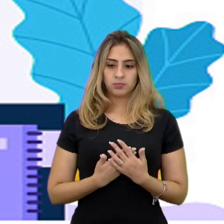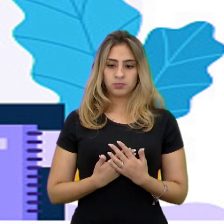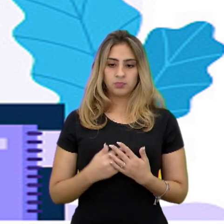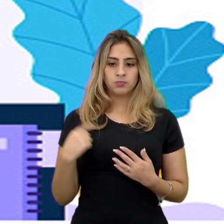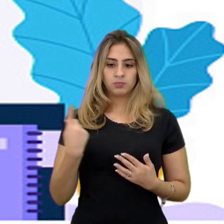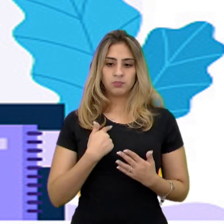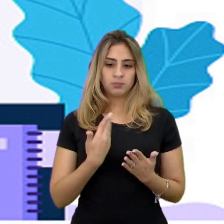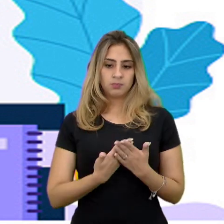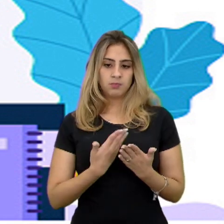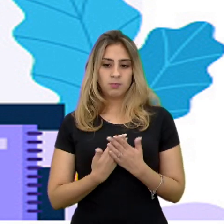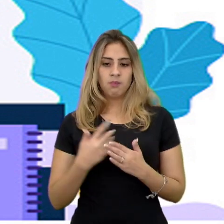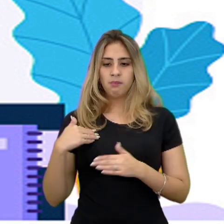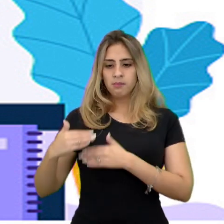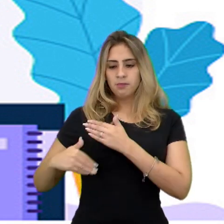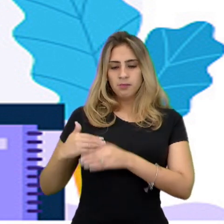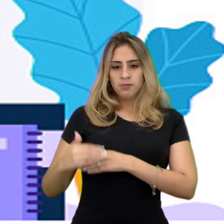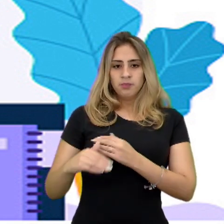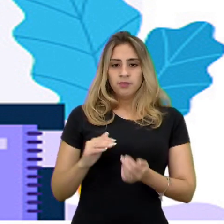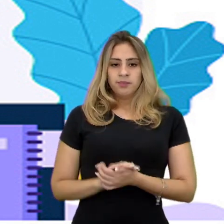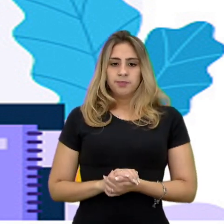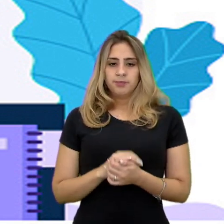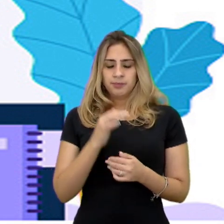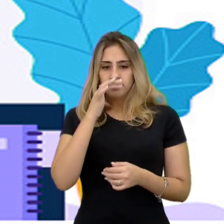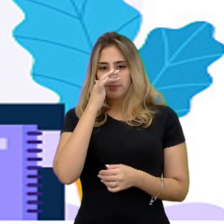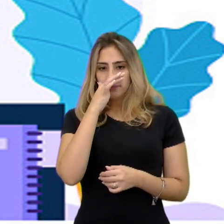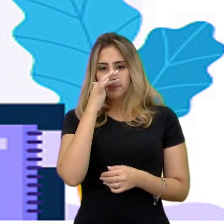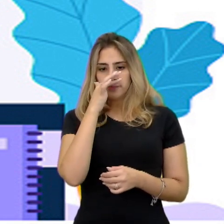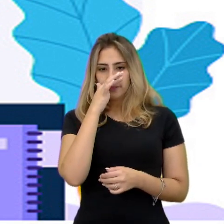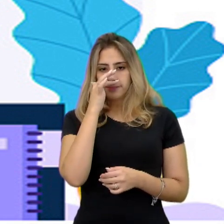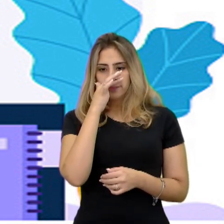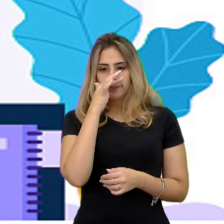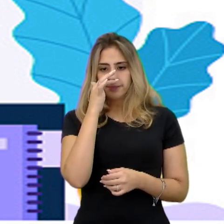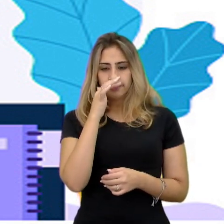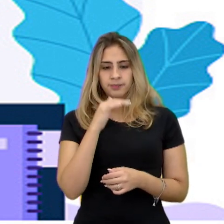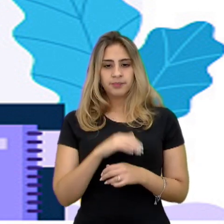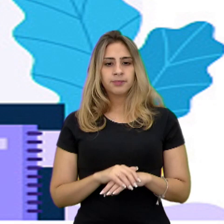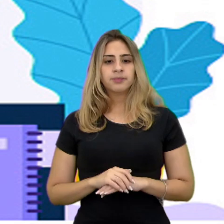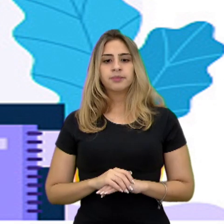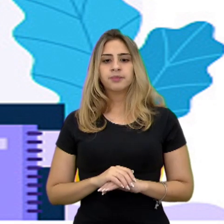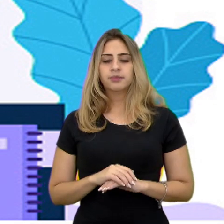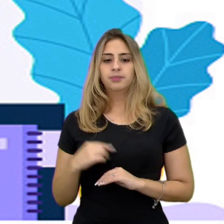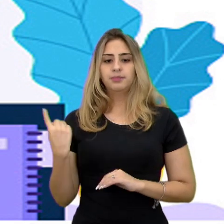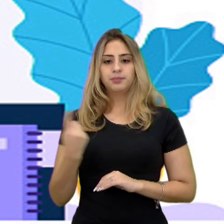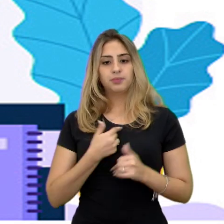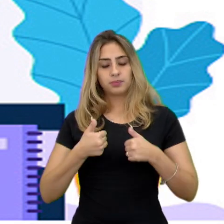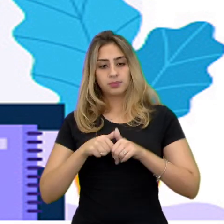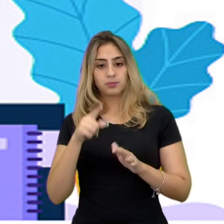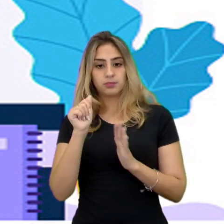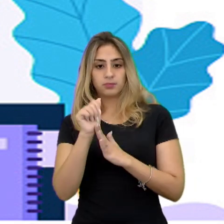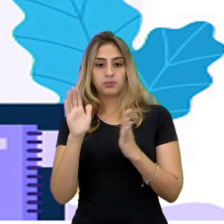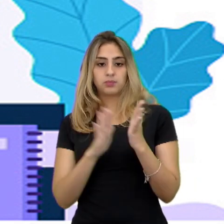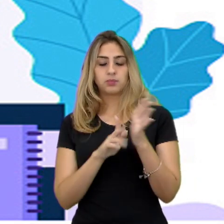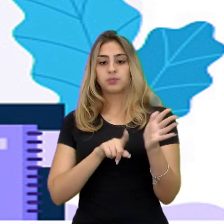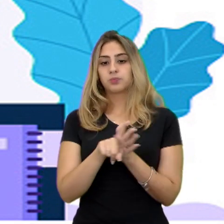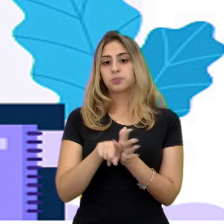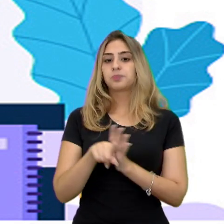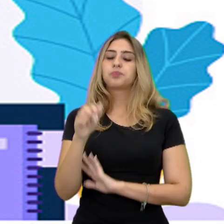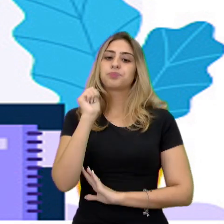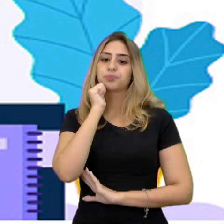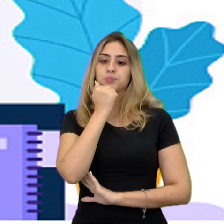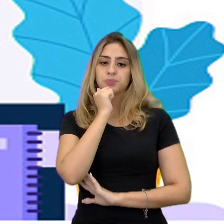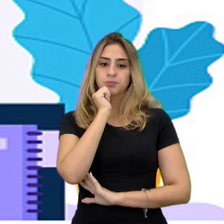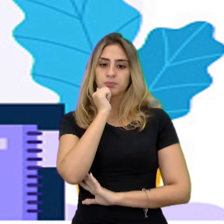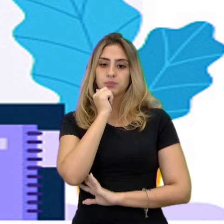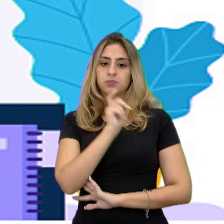as nossas aulas de desenvolvimento. Então olha só, vamos pensar aqui. Nós estamos em uma atividade de investigação científica,